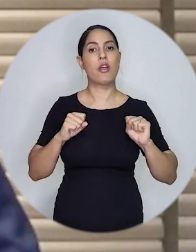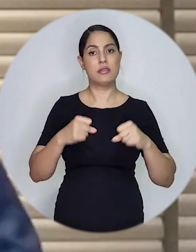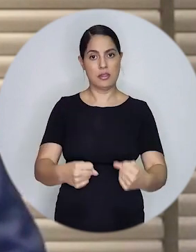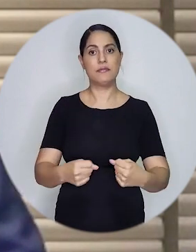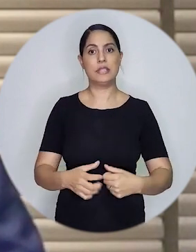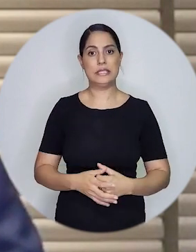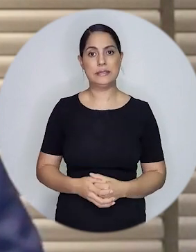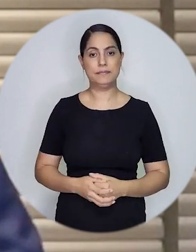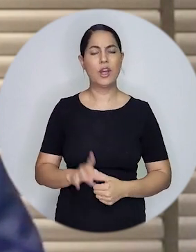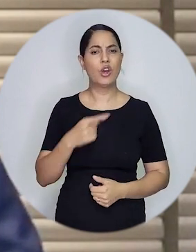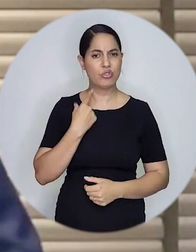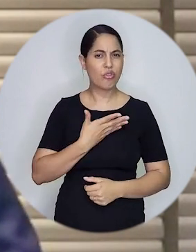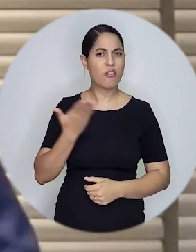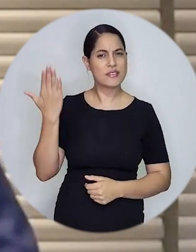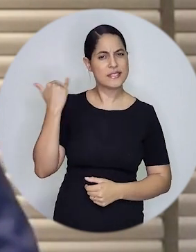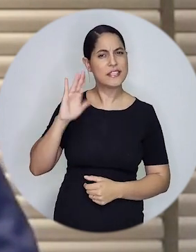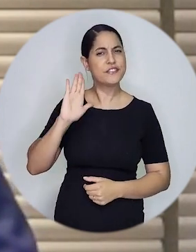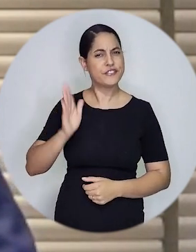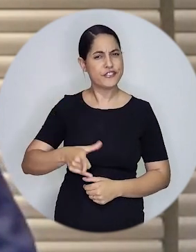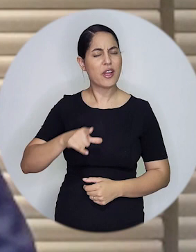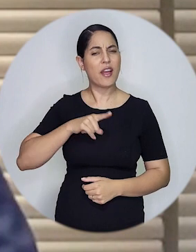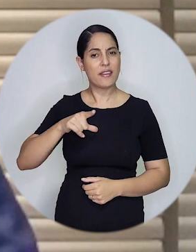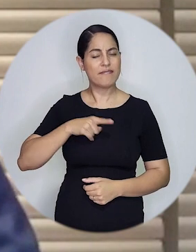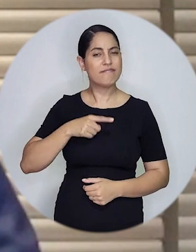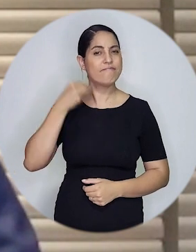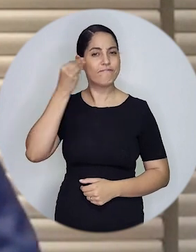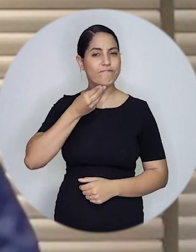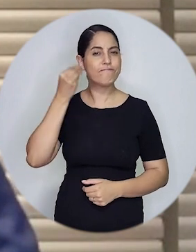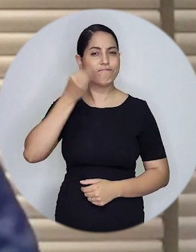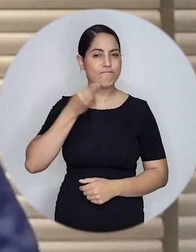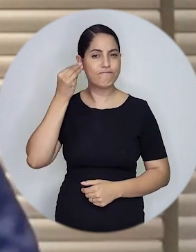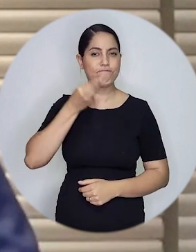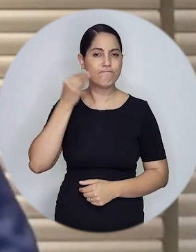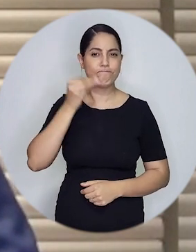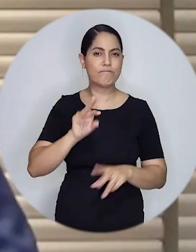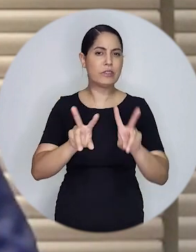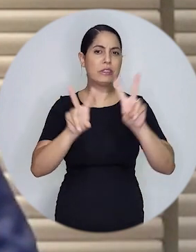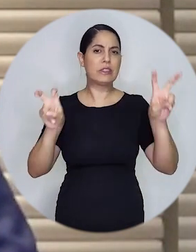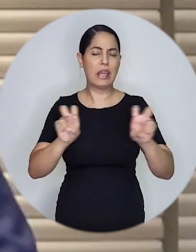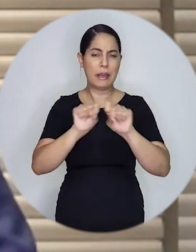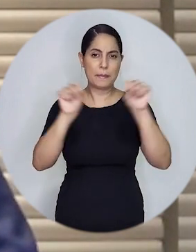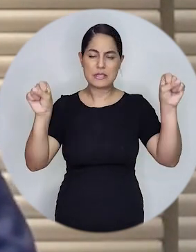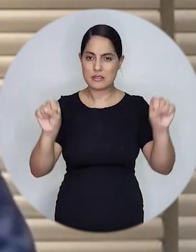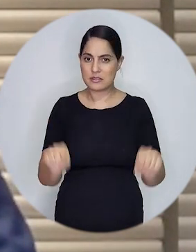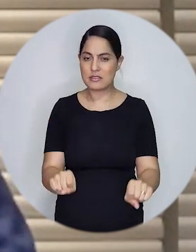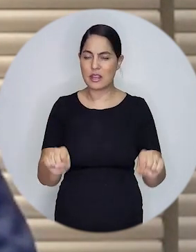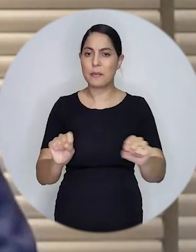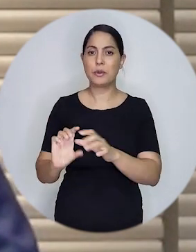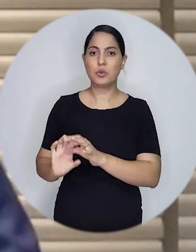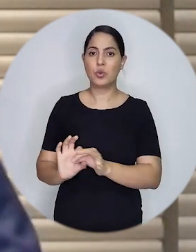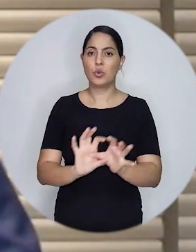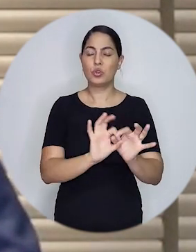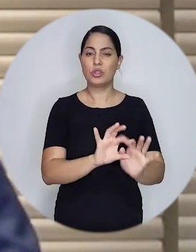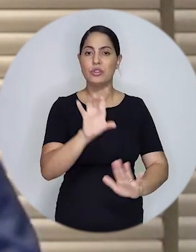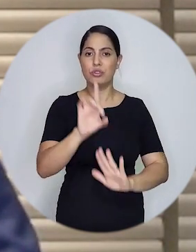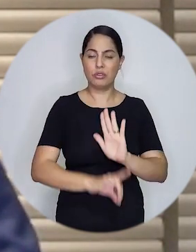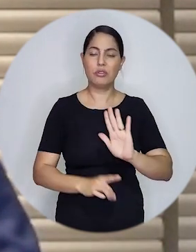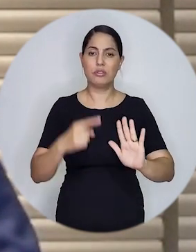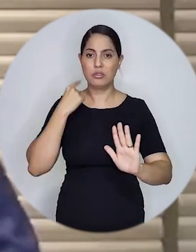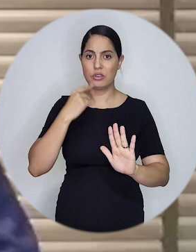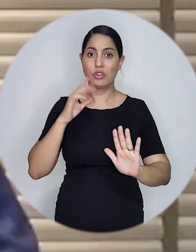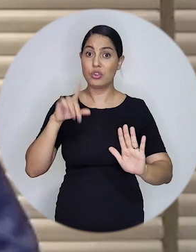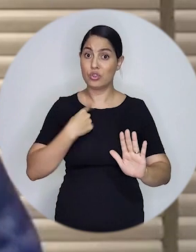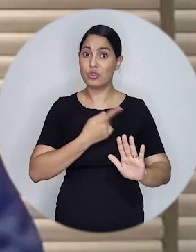ação institucional na defesa das prerrogativas. E nós tínhamos alguns provimentos, inclusive uma resolução específica que tratava